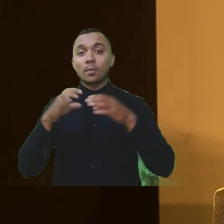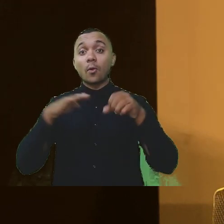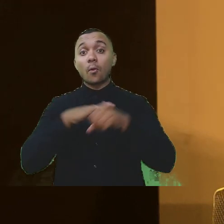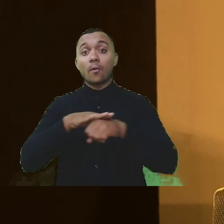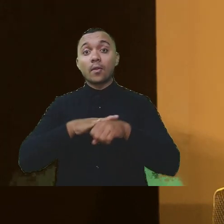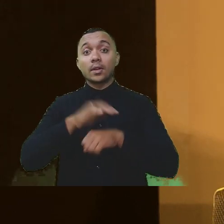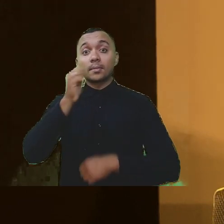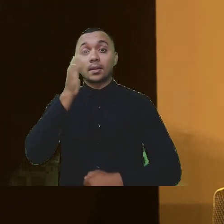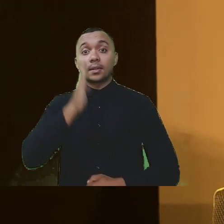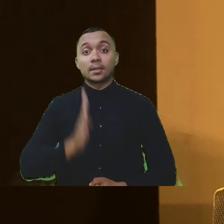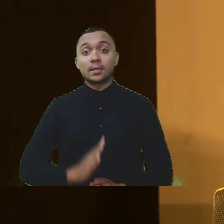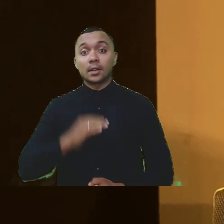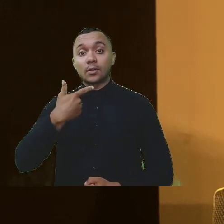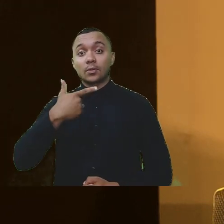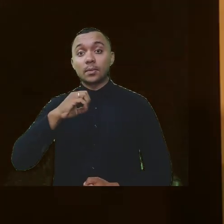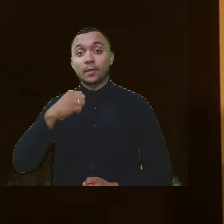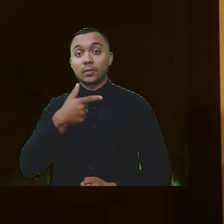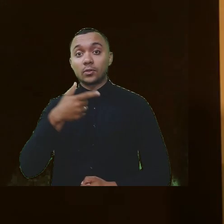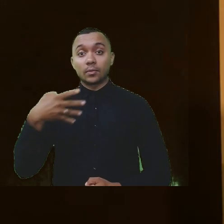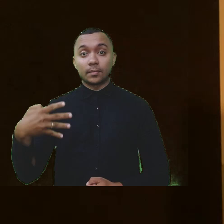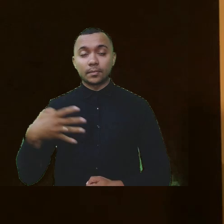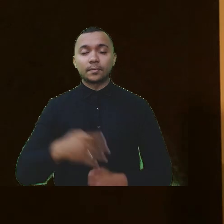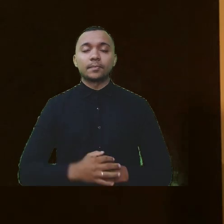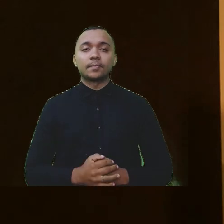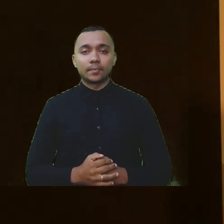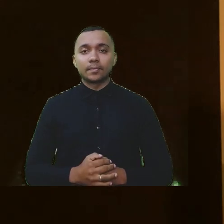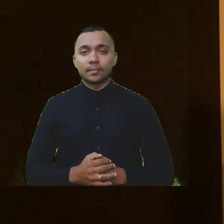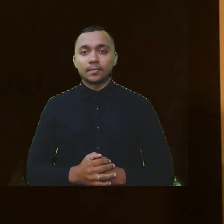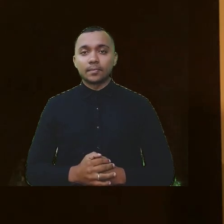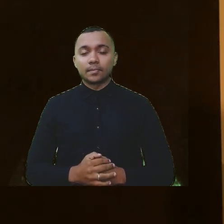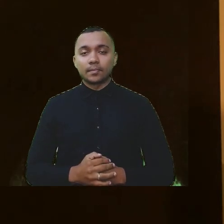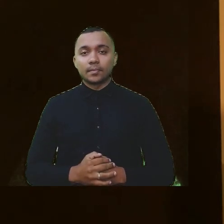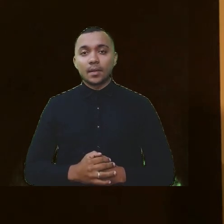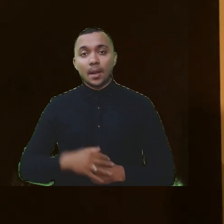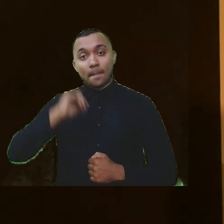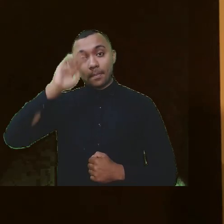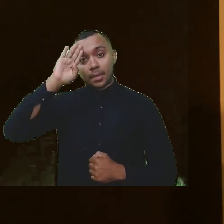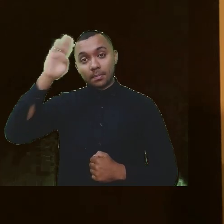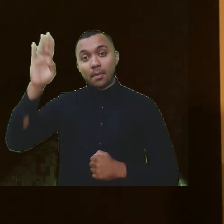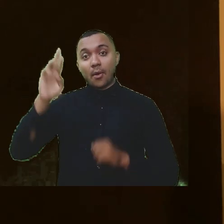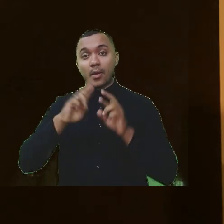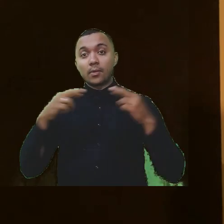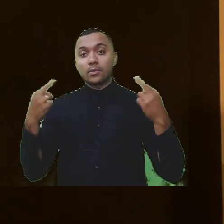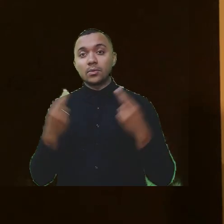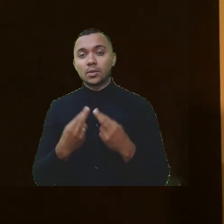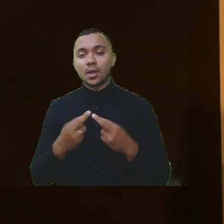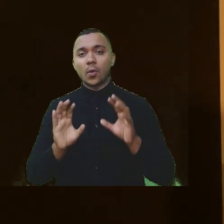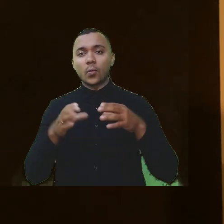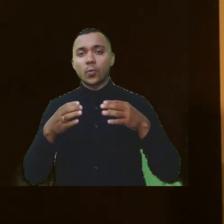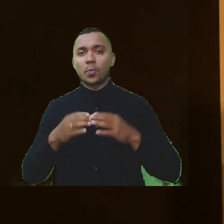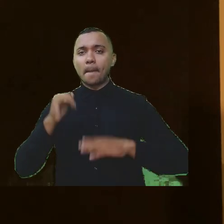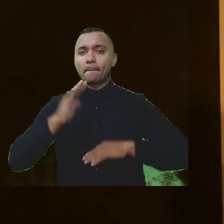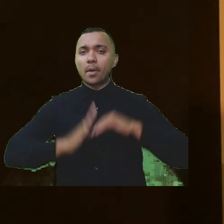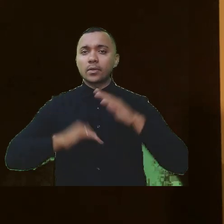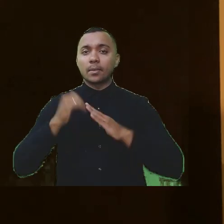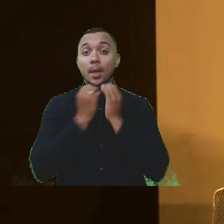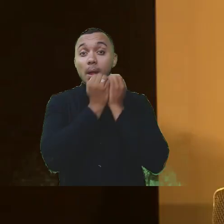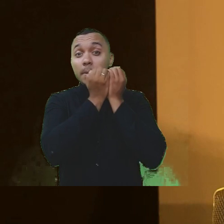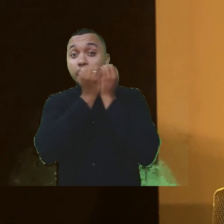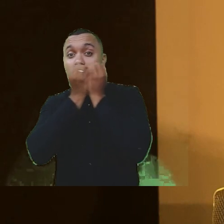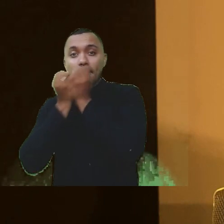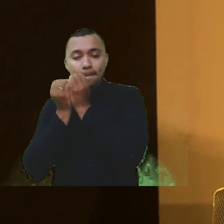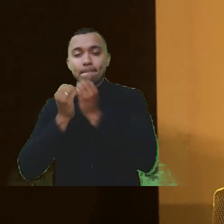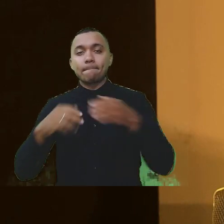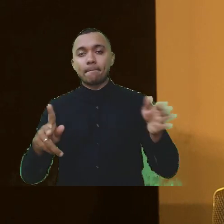Harmônicas Brasil 2024. É o principal encontro de instrumentistas de harmônica no país.